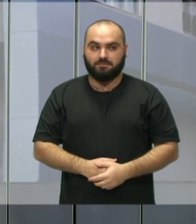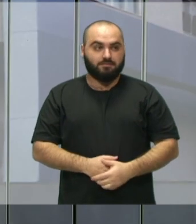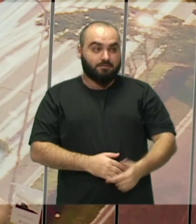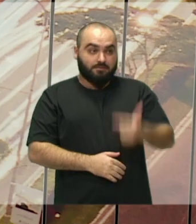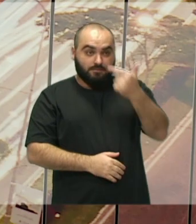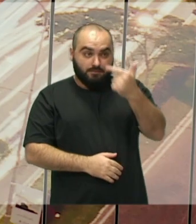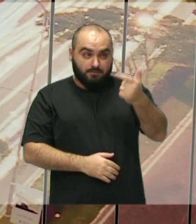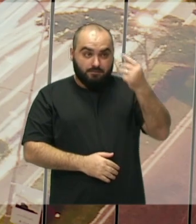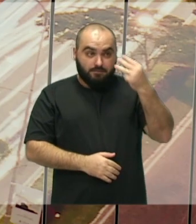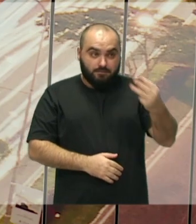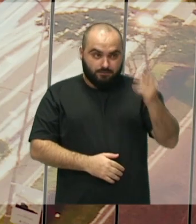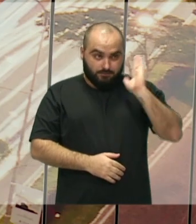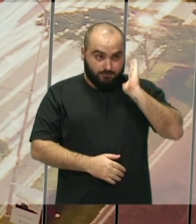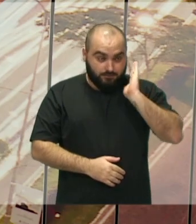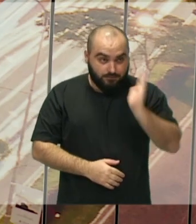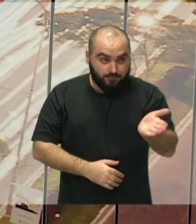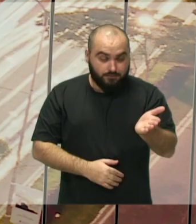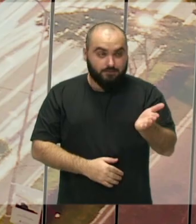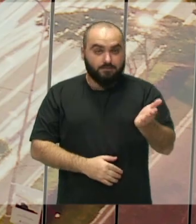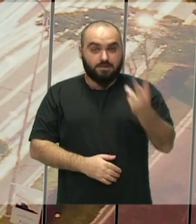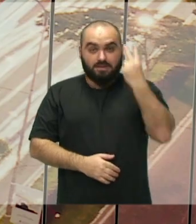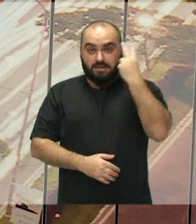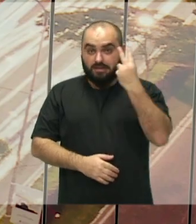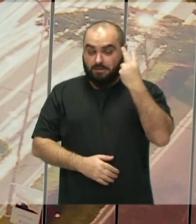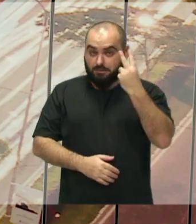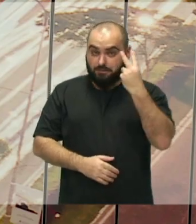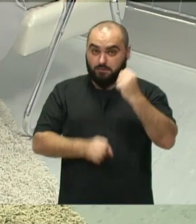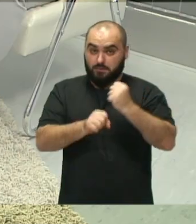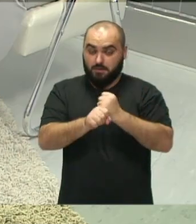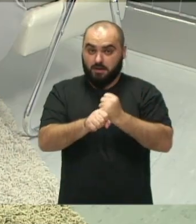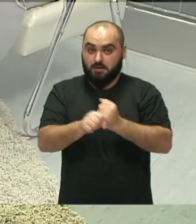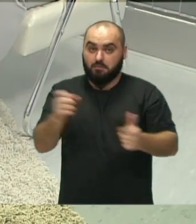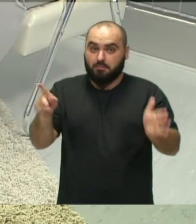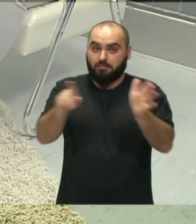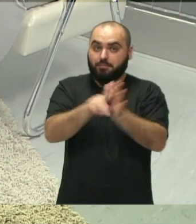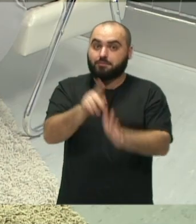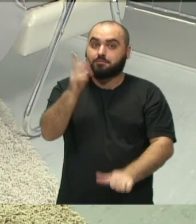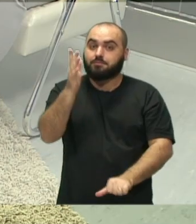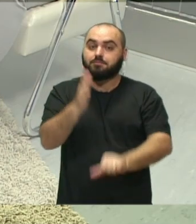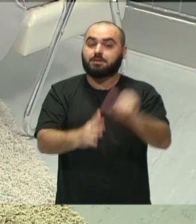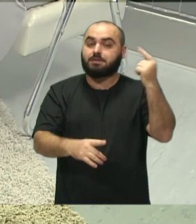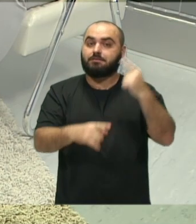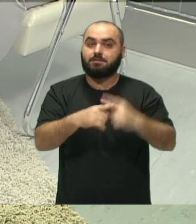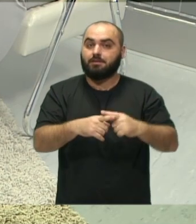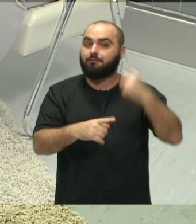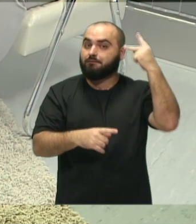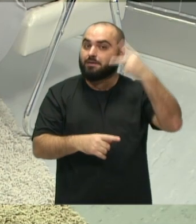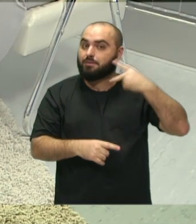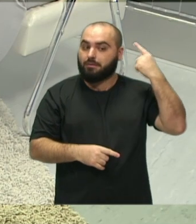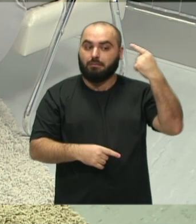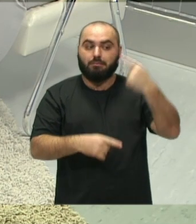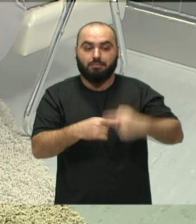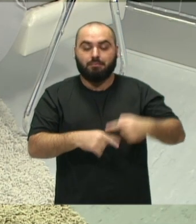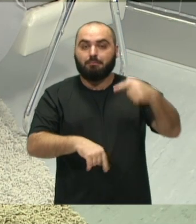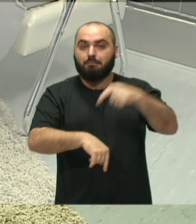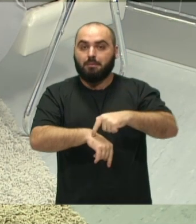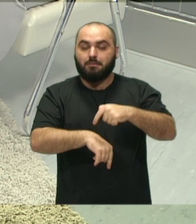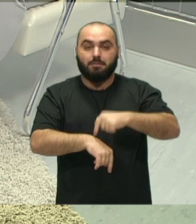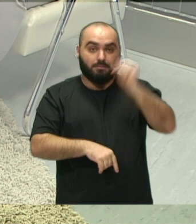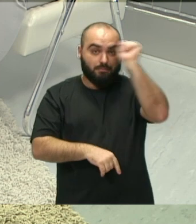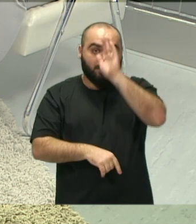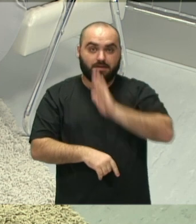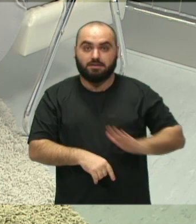completando, já em curso do segundo ano da primeira legislatura, num momento político em que o país e